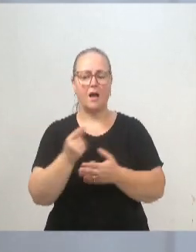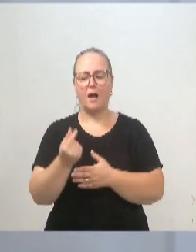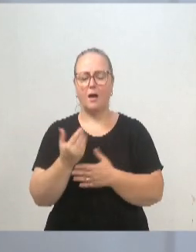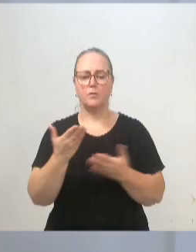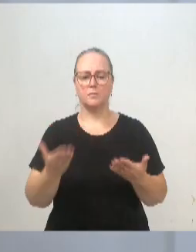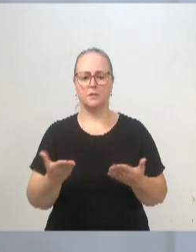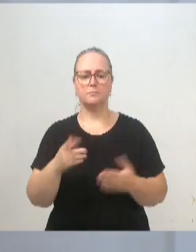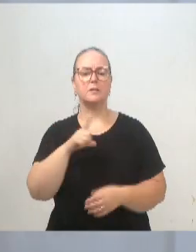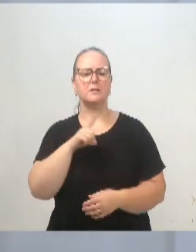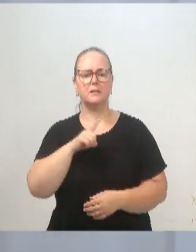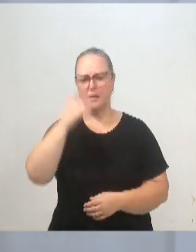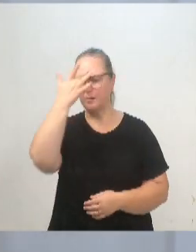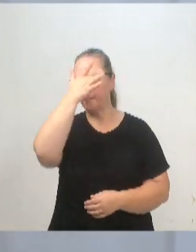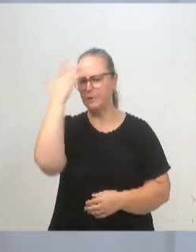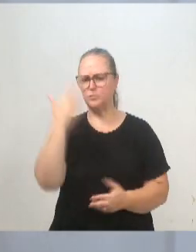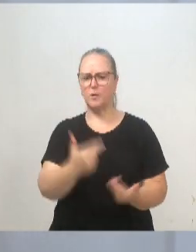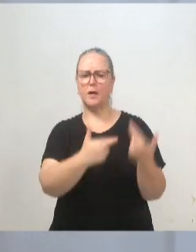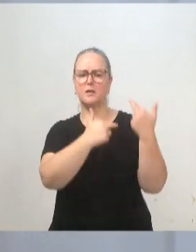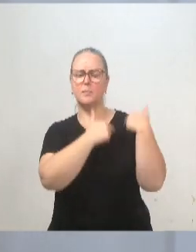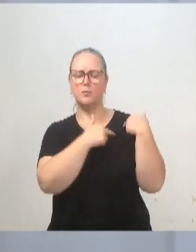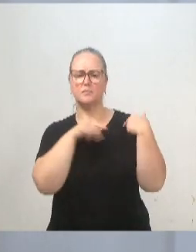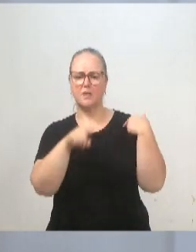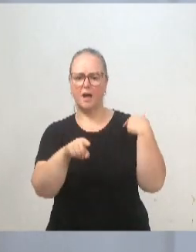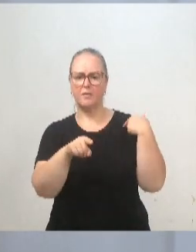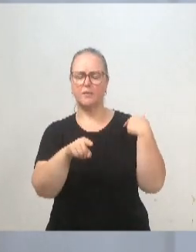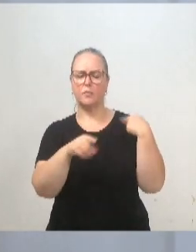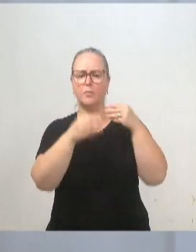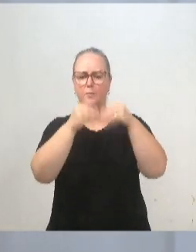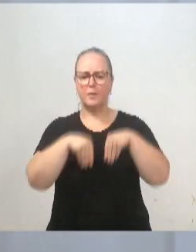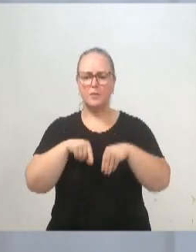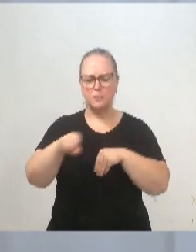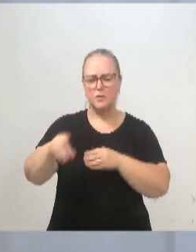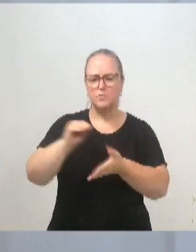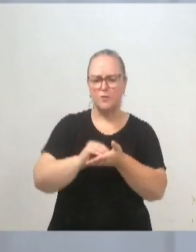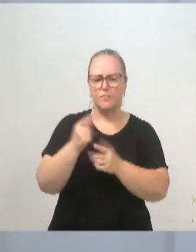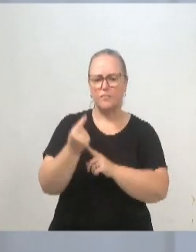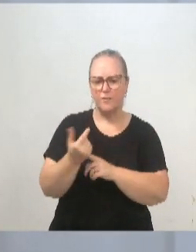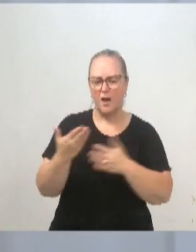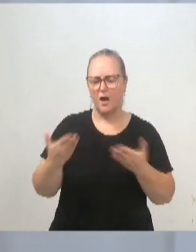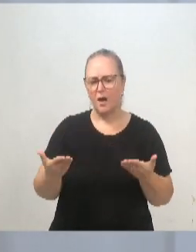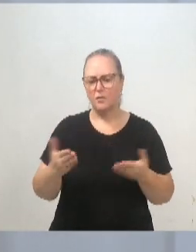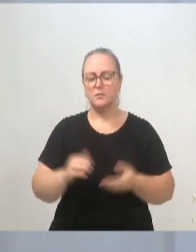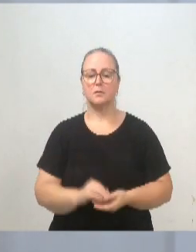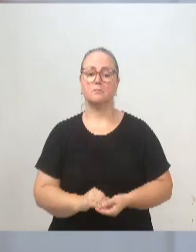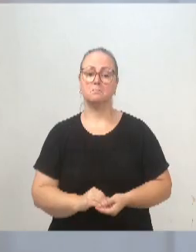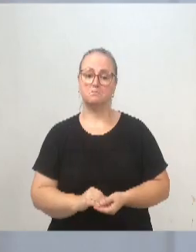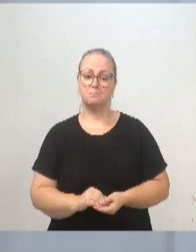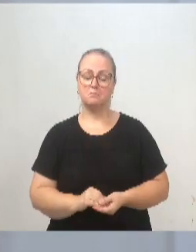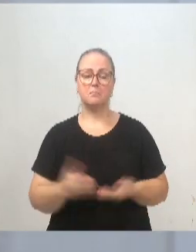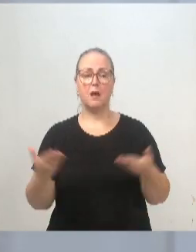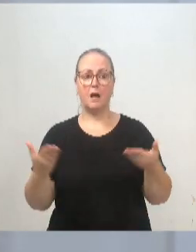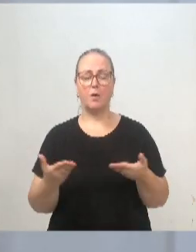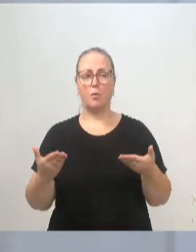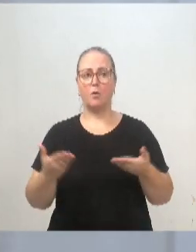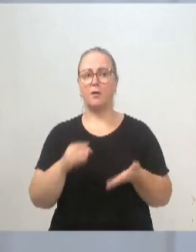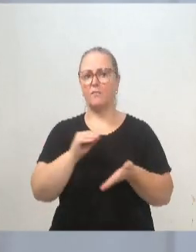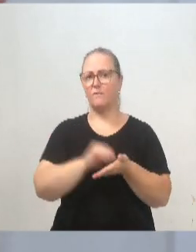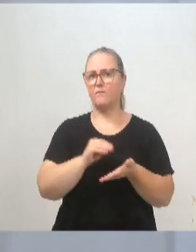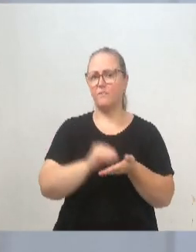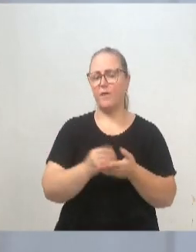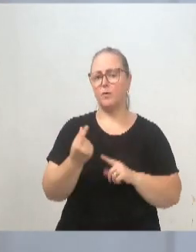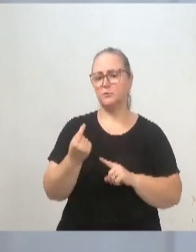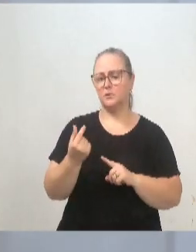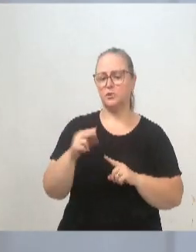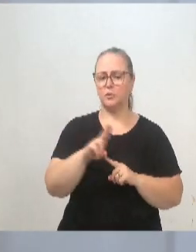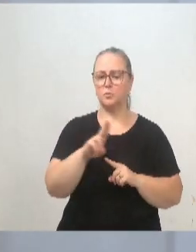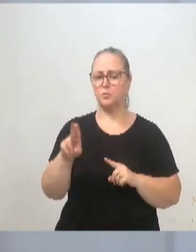esse déficit, enfim. Então, são algumas colocações. O déficit agora se chama de descompasso, mas é um